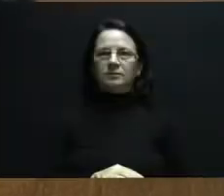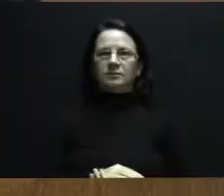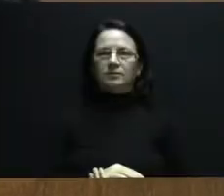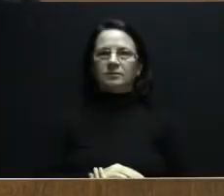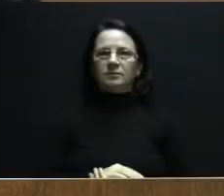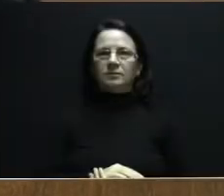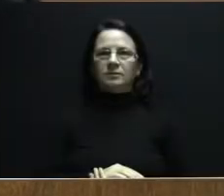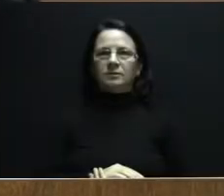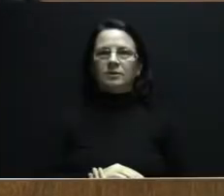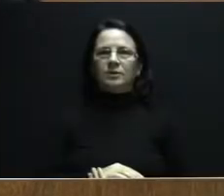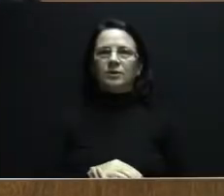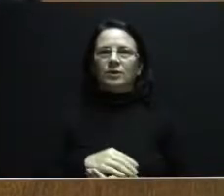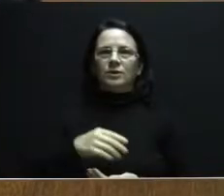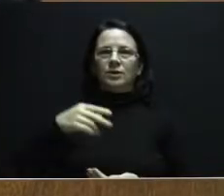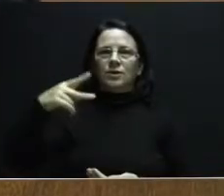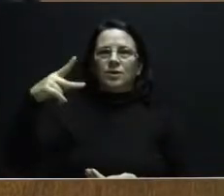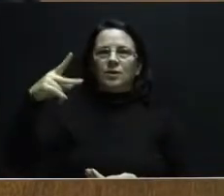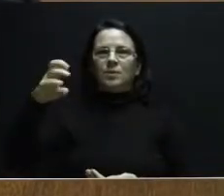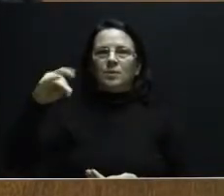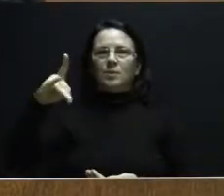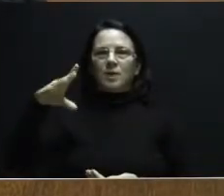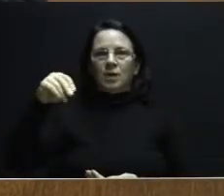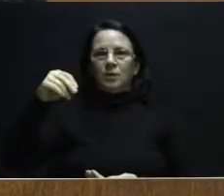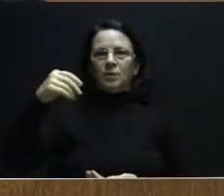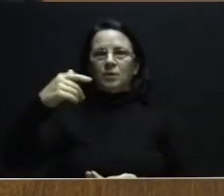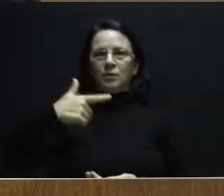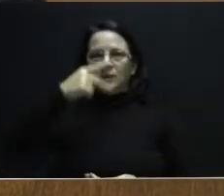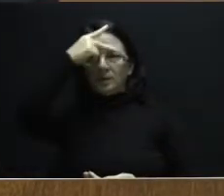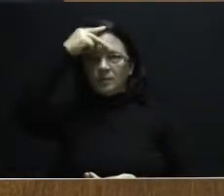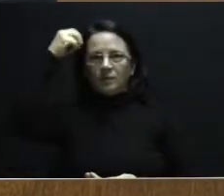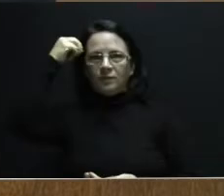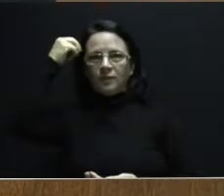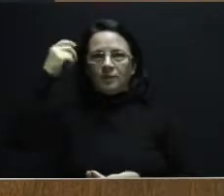Excelentíssimo senhor Pedro de Sá, vice-prefeito municipal de Cubatão.